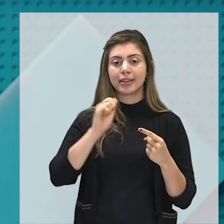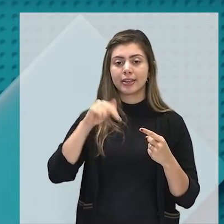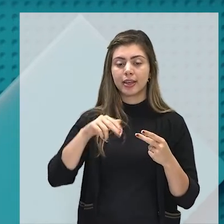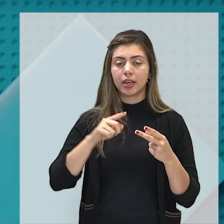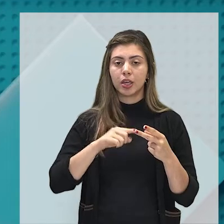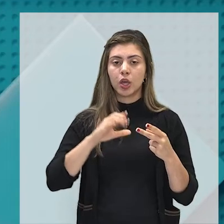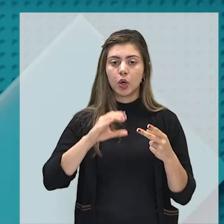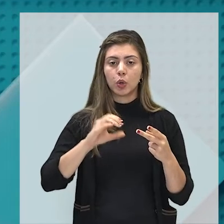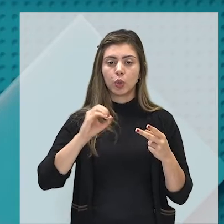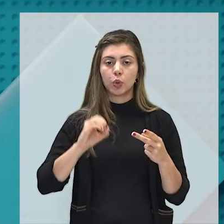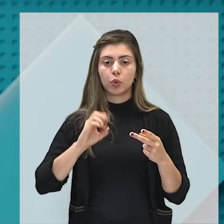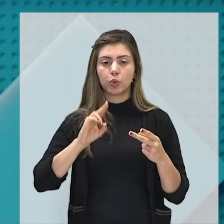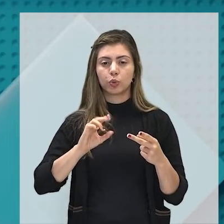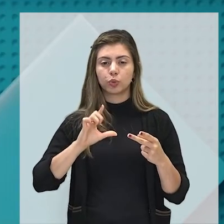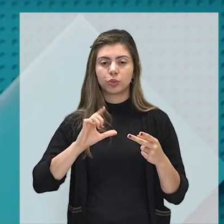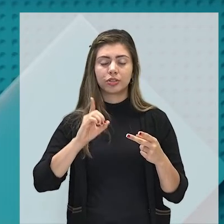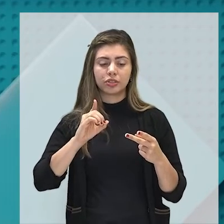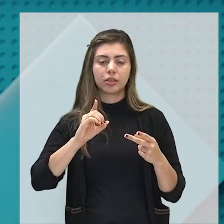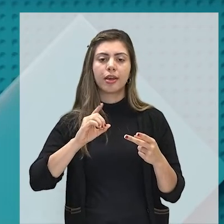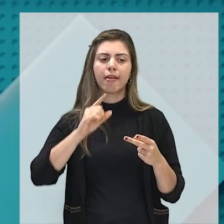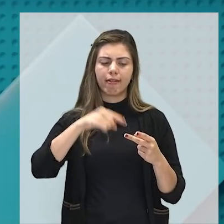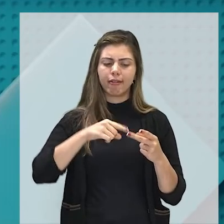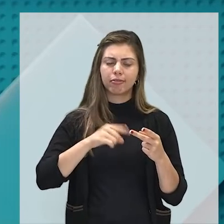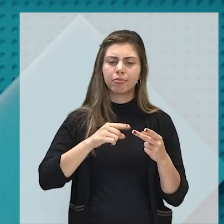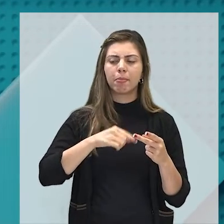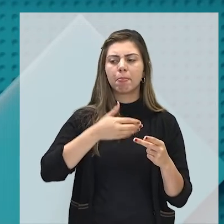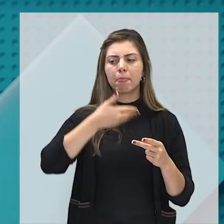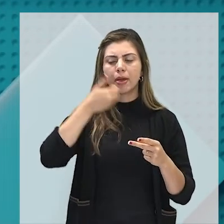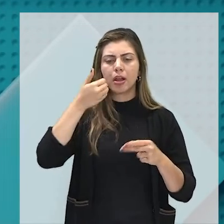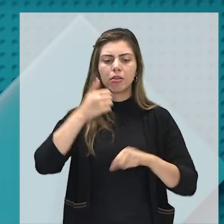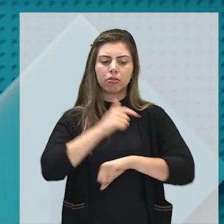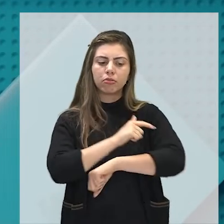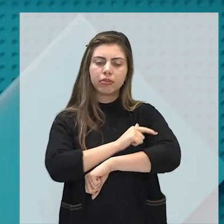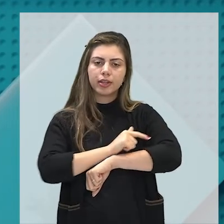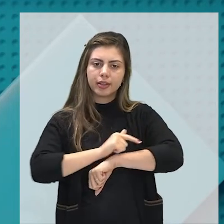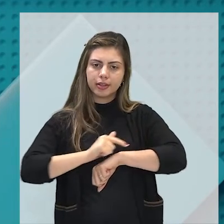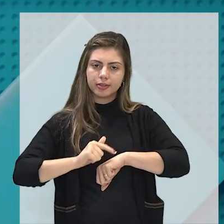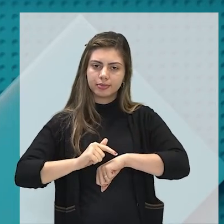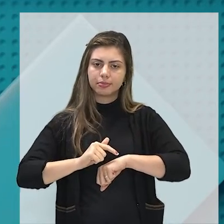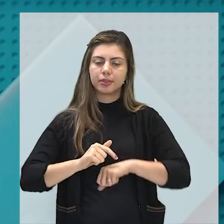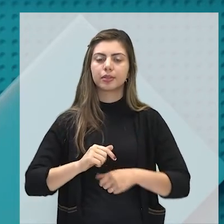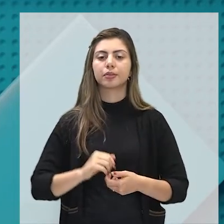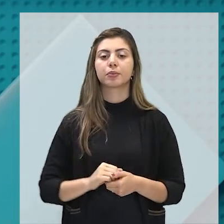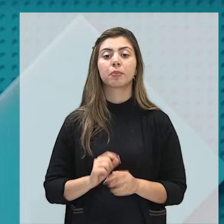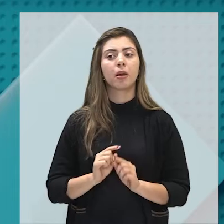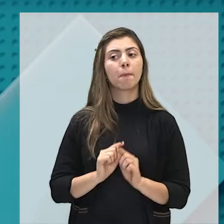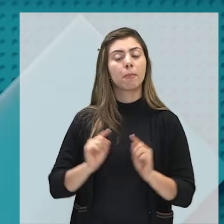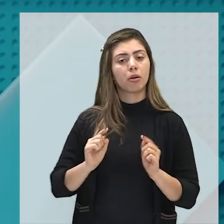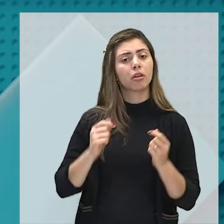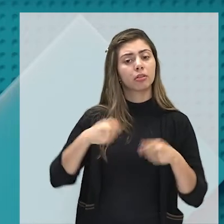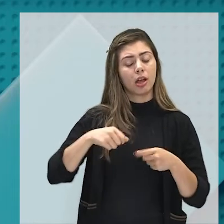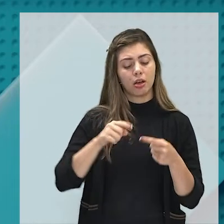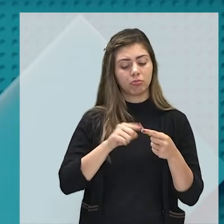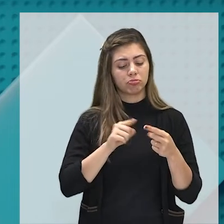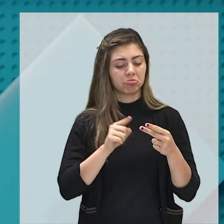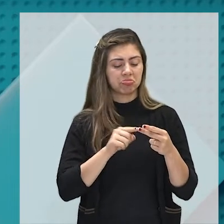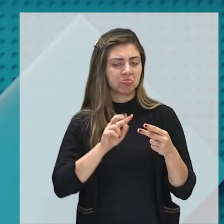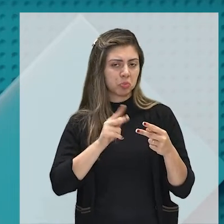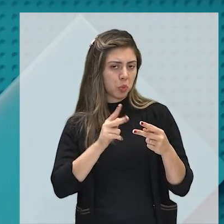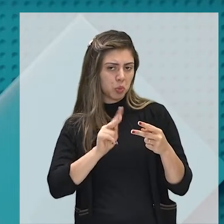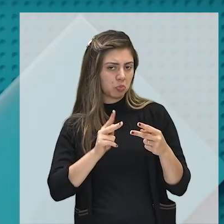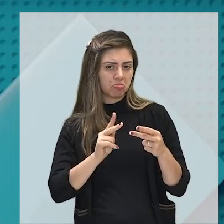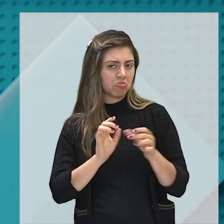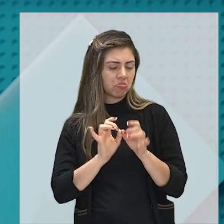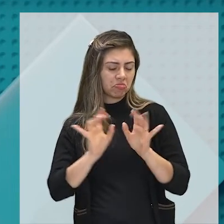com essa ideia de ser mais educado, mais polido, em detrimento de can. Mas eu posso utilizar qualquer um dos dois sem